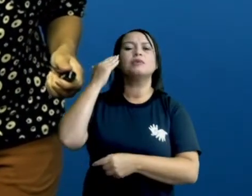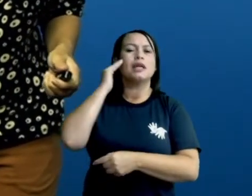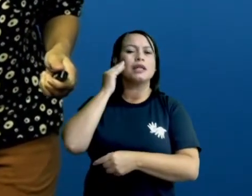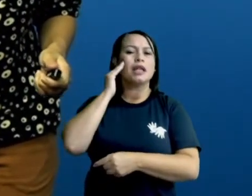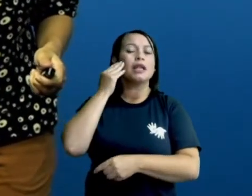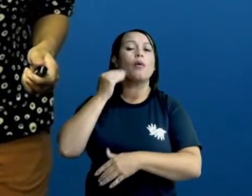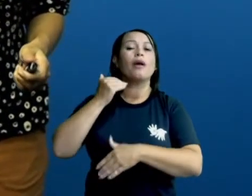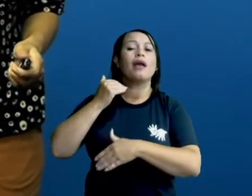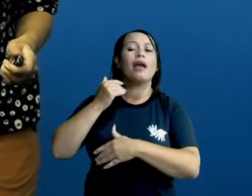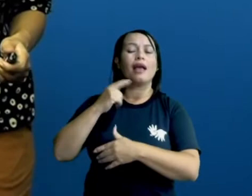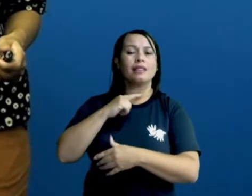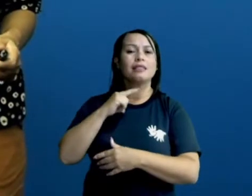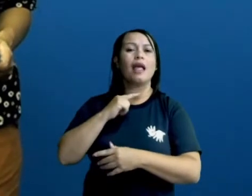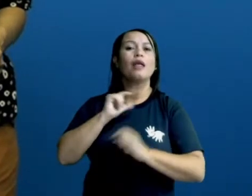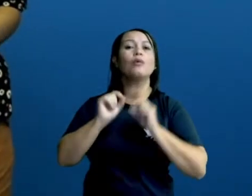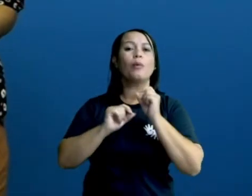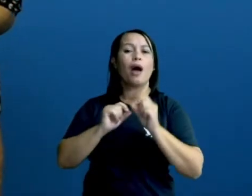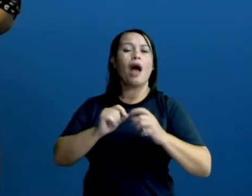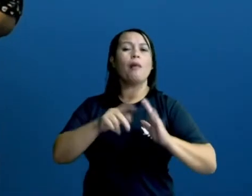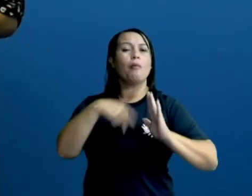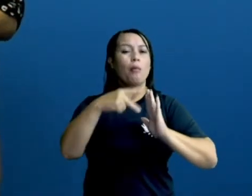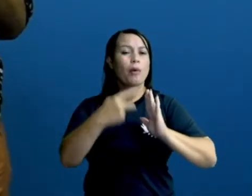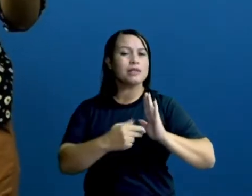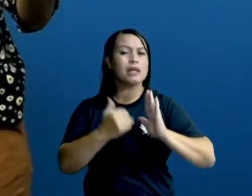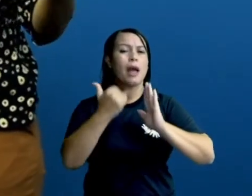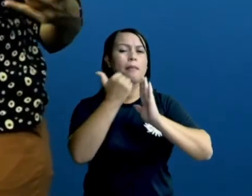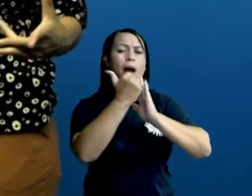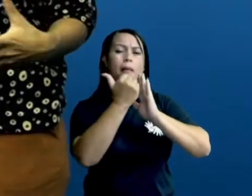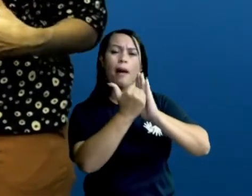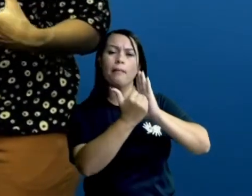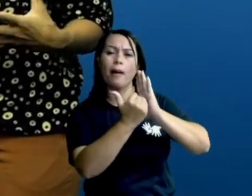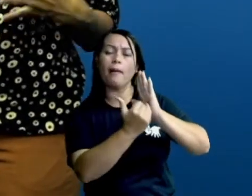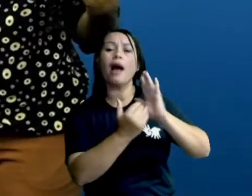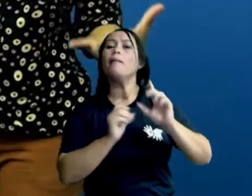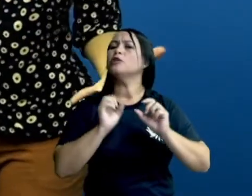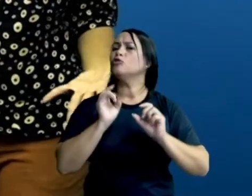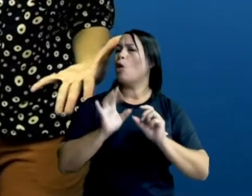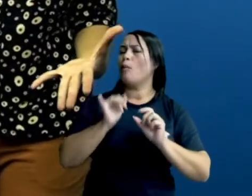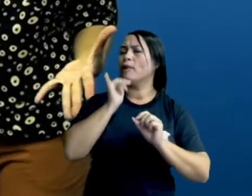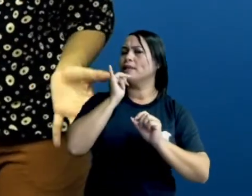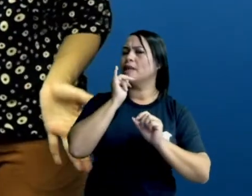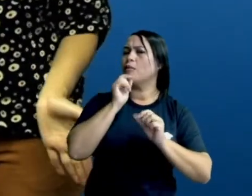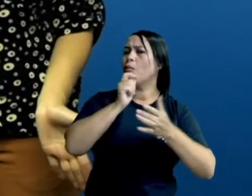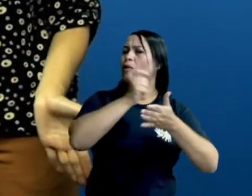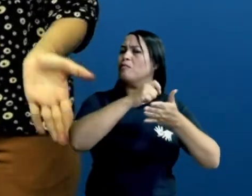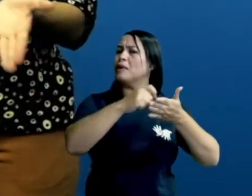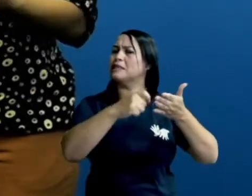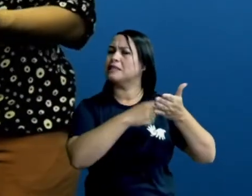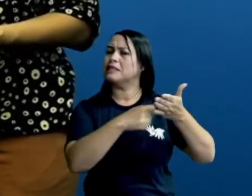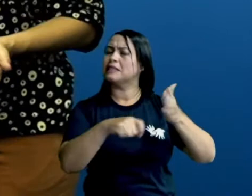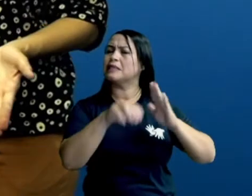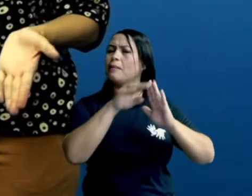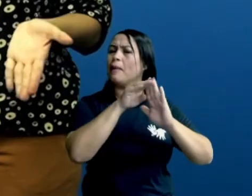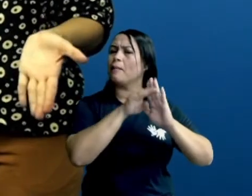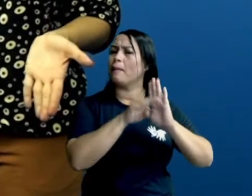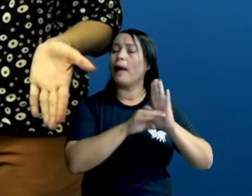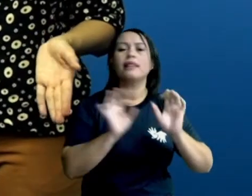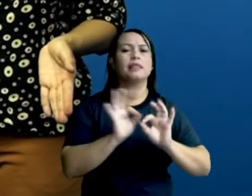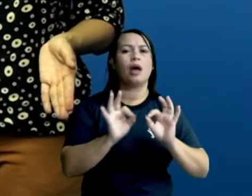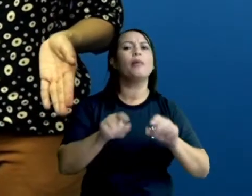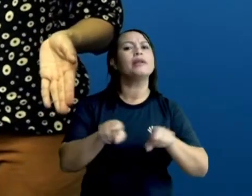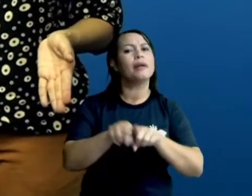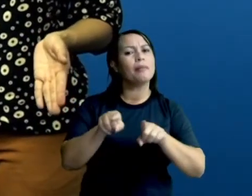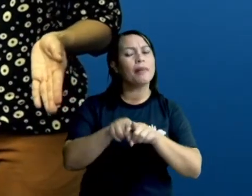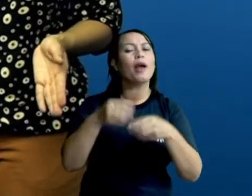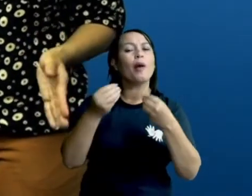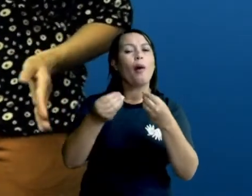construção poética que ele foi estruturado, mas não apenas pela sua construção poética, e também a mensagem